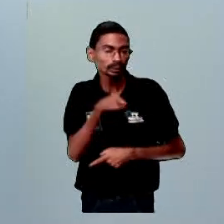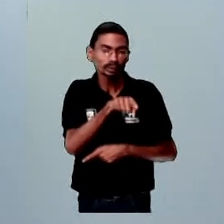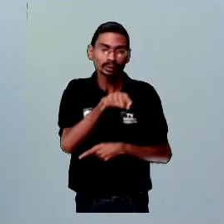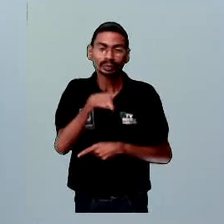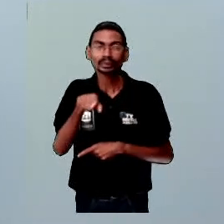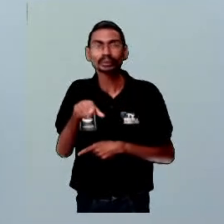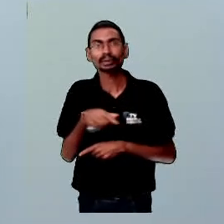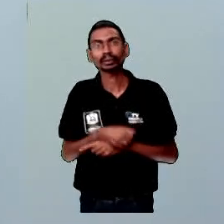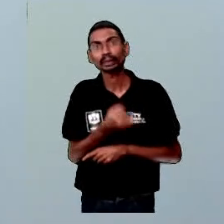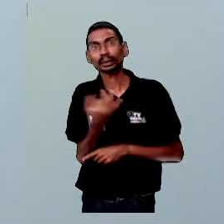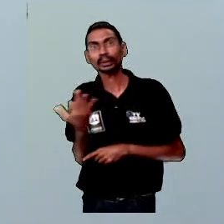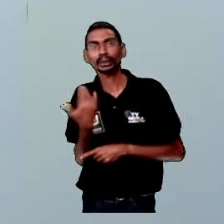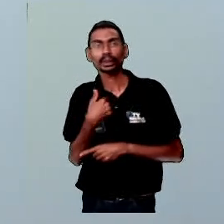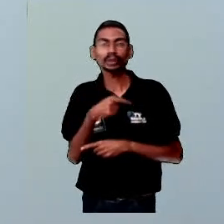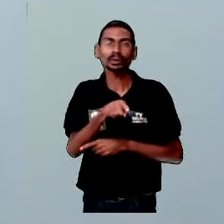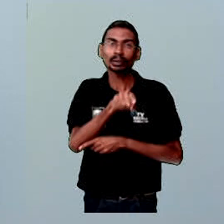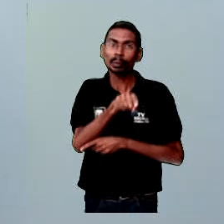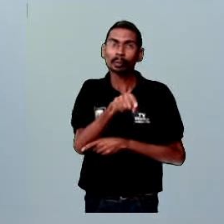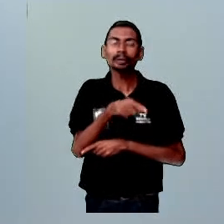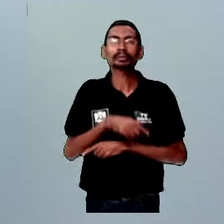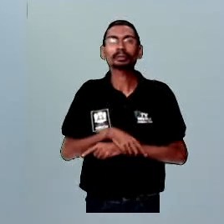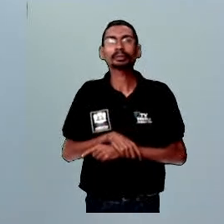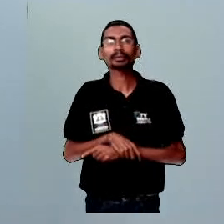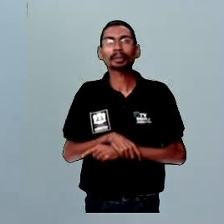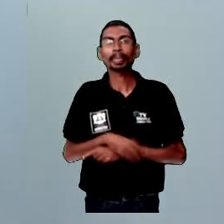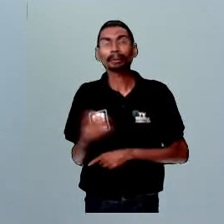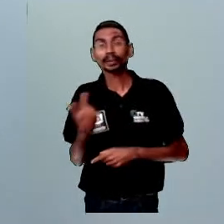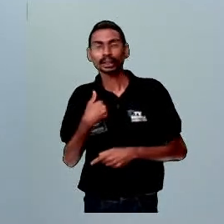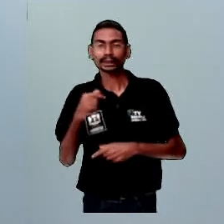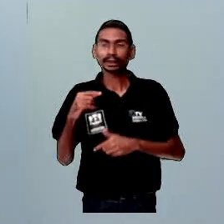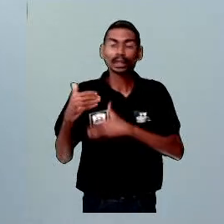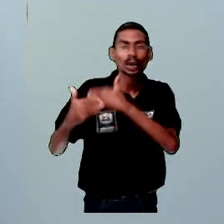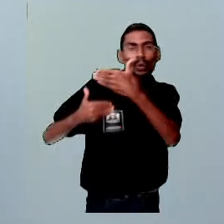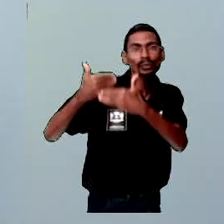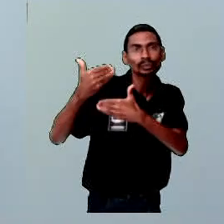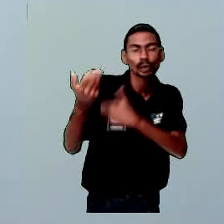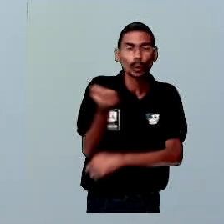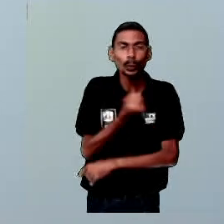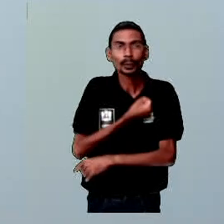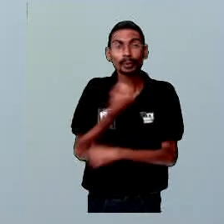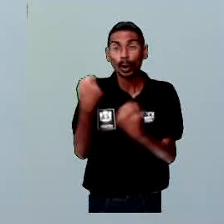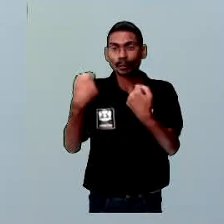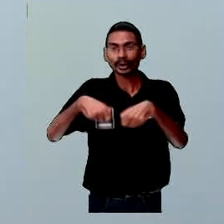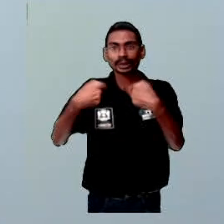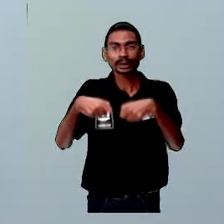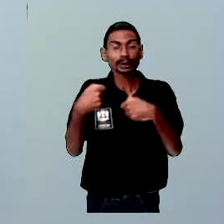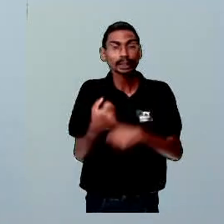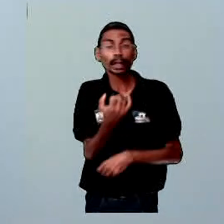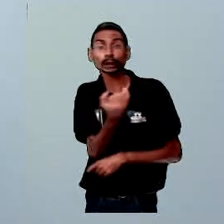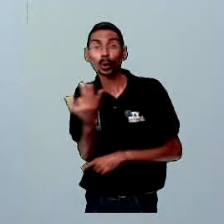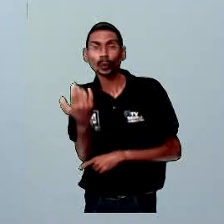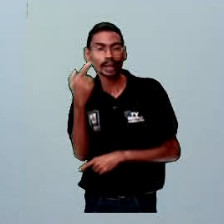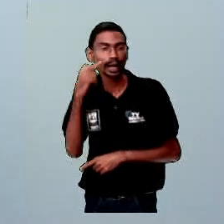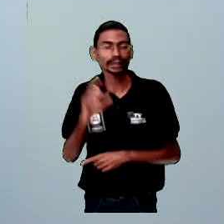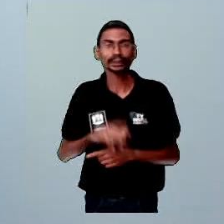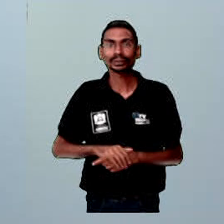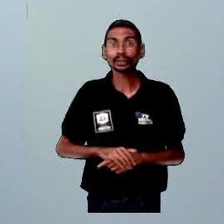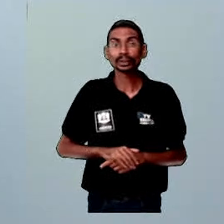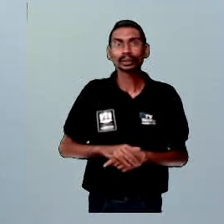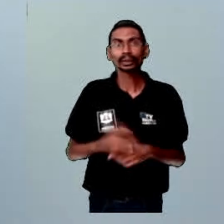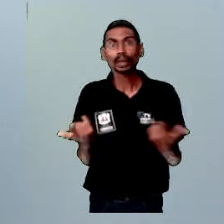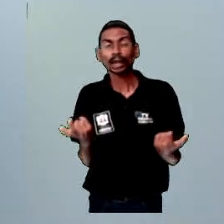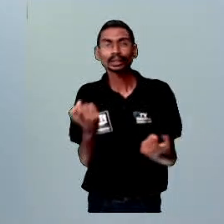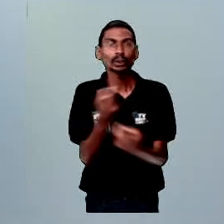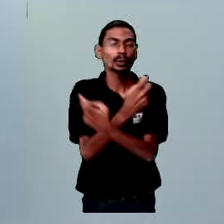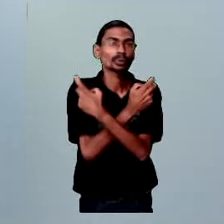ficava. E aí a gente teve uma evolução nos números de acordo com essa necessidade. Os egípcios, eles vieram com